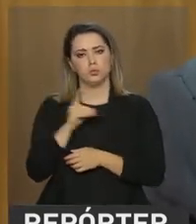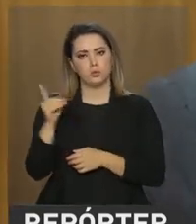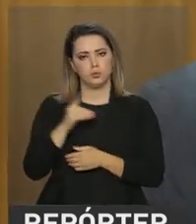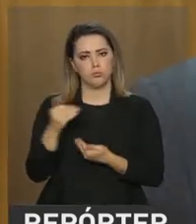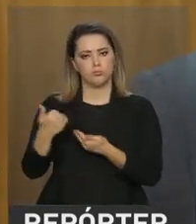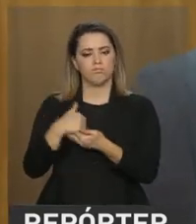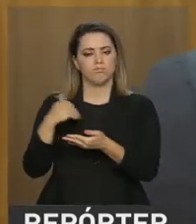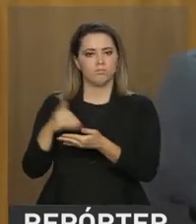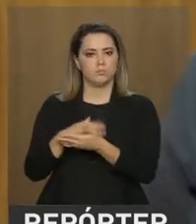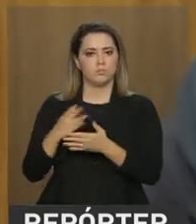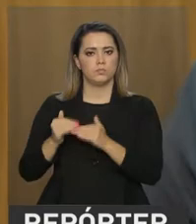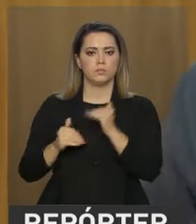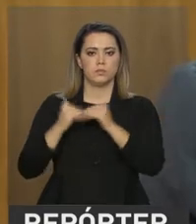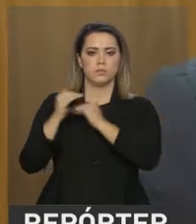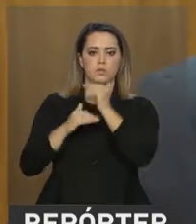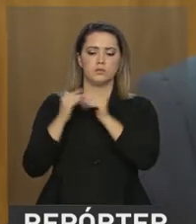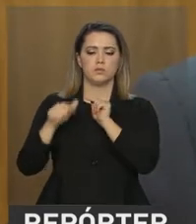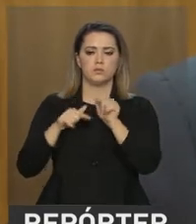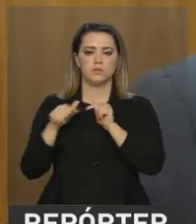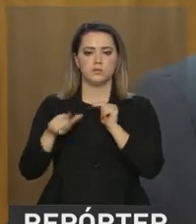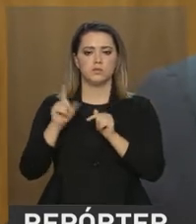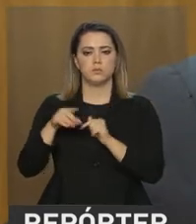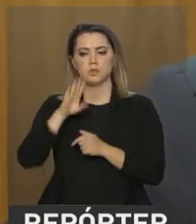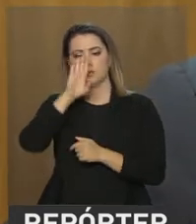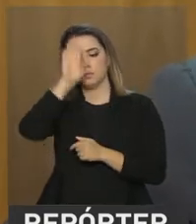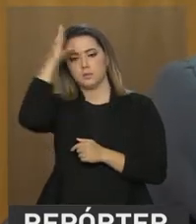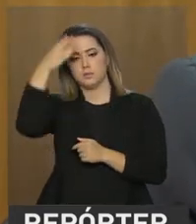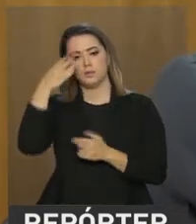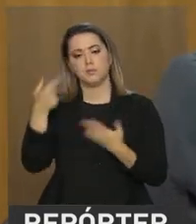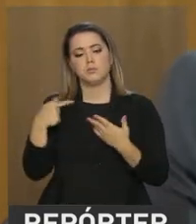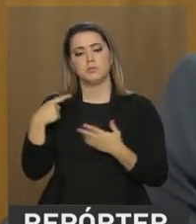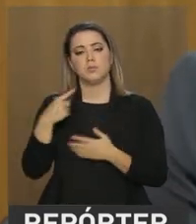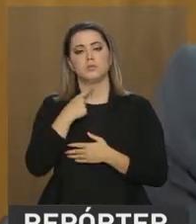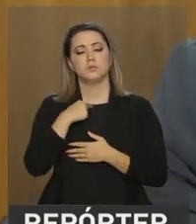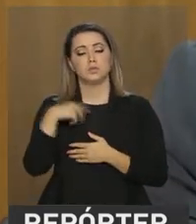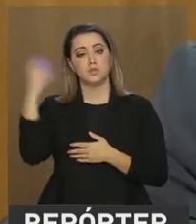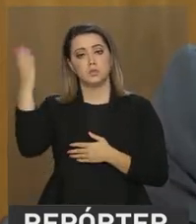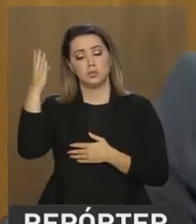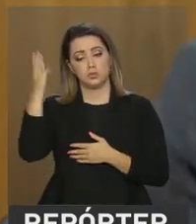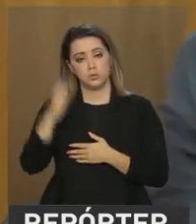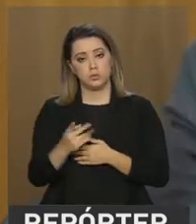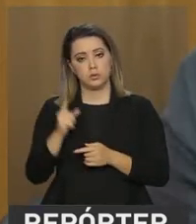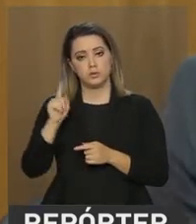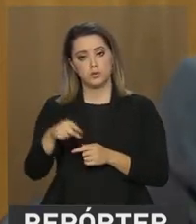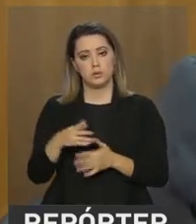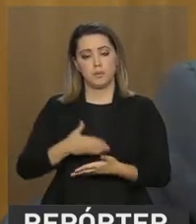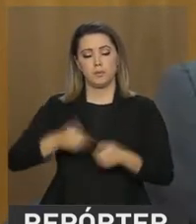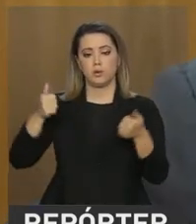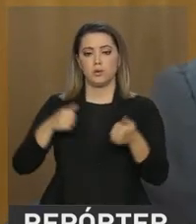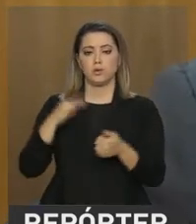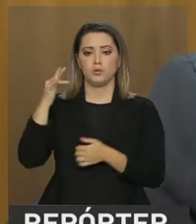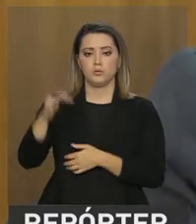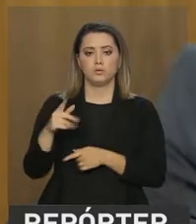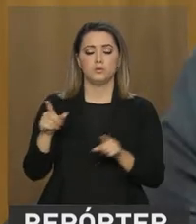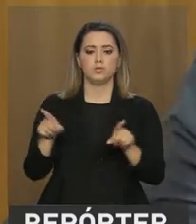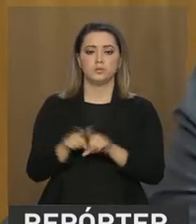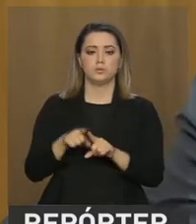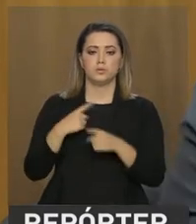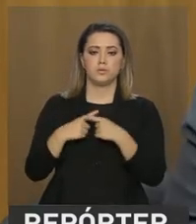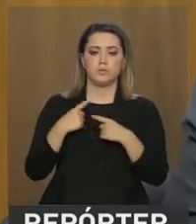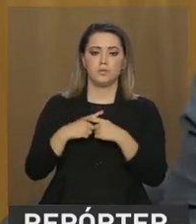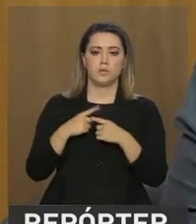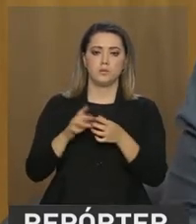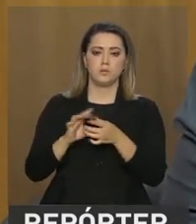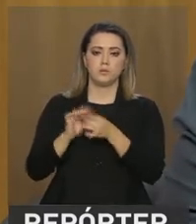e aumentando os empregos que é principal prioridade do país no momento e será ainda mais no futuro como eu disse anteriormente por causa da